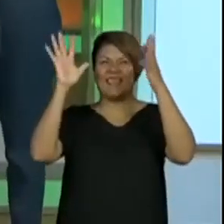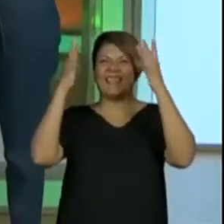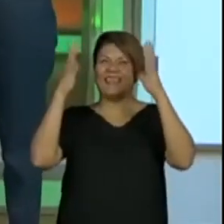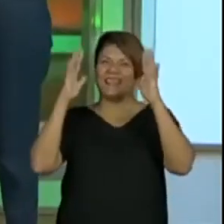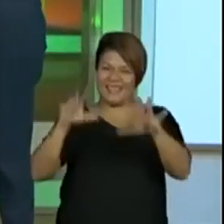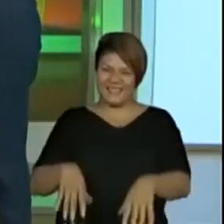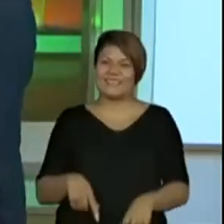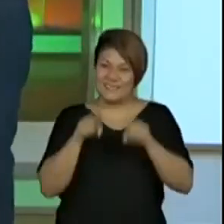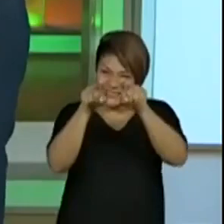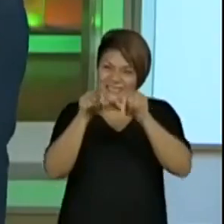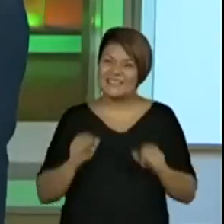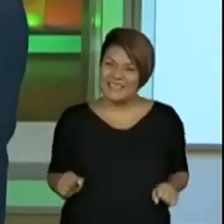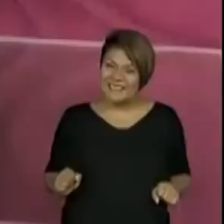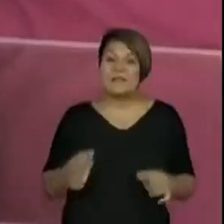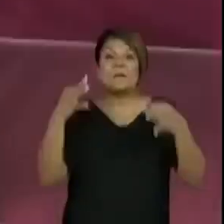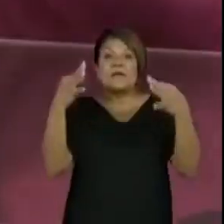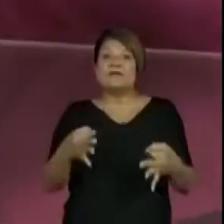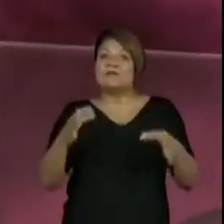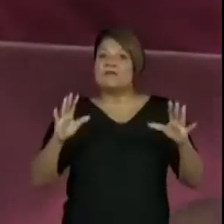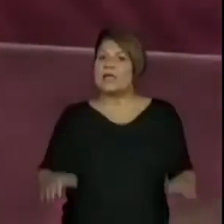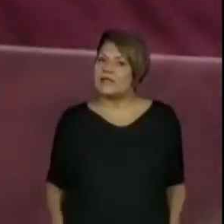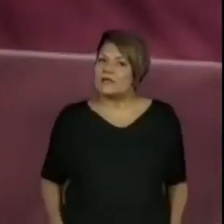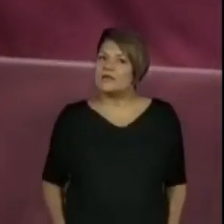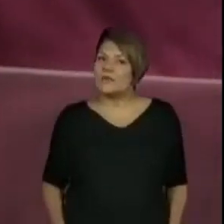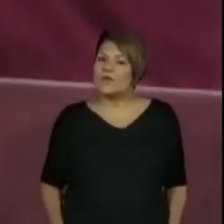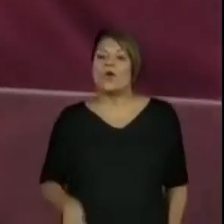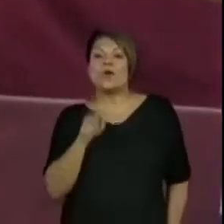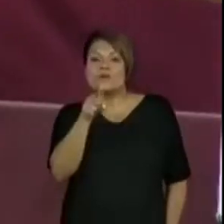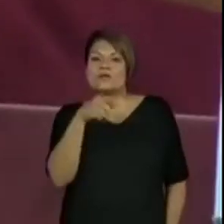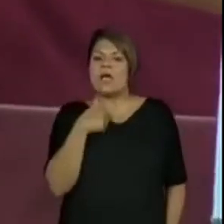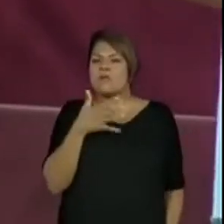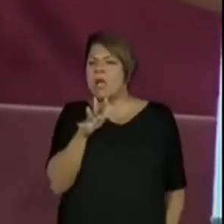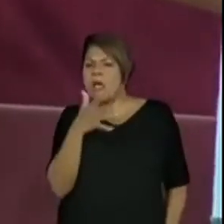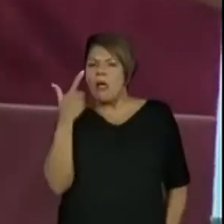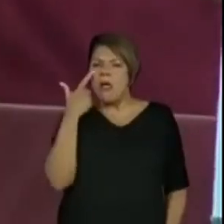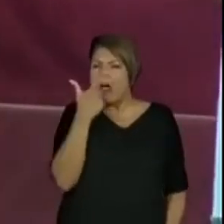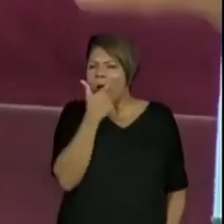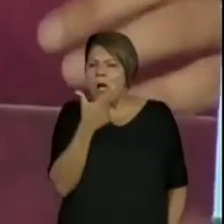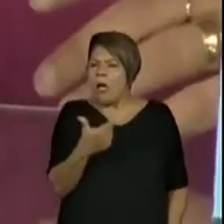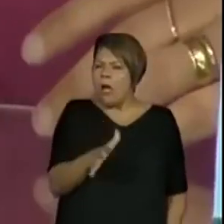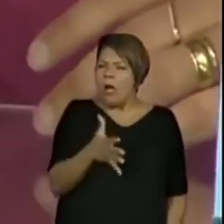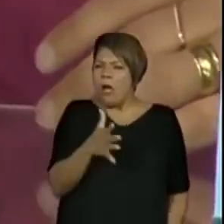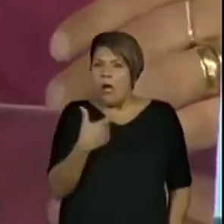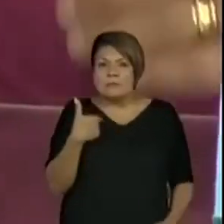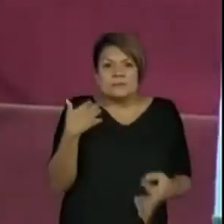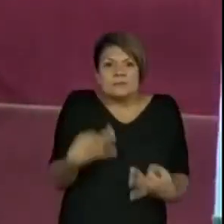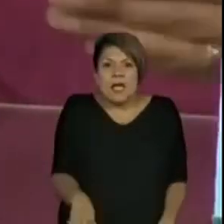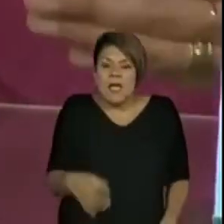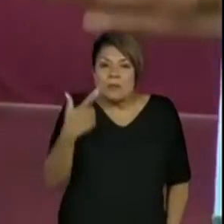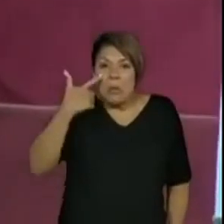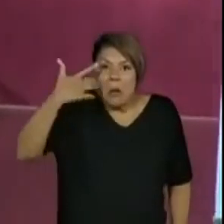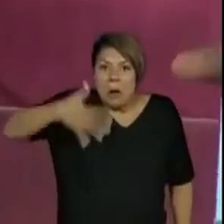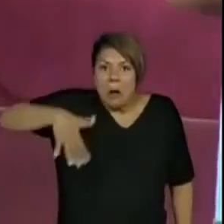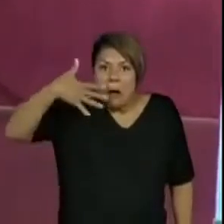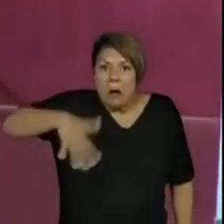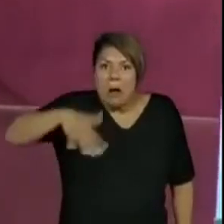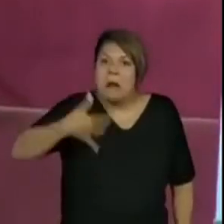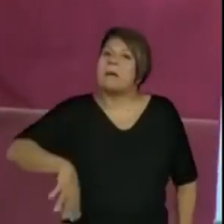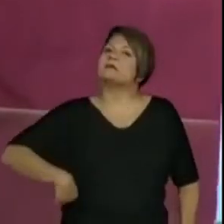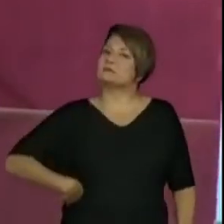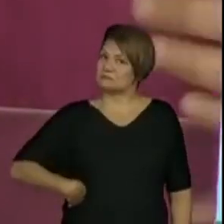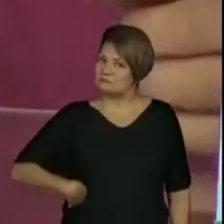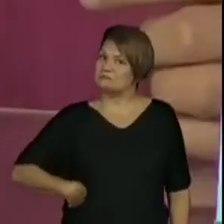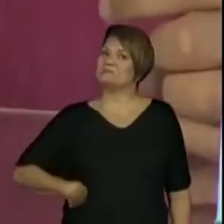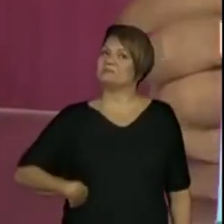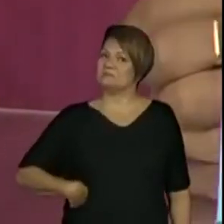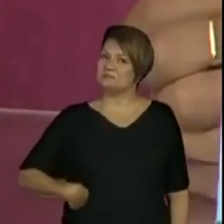vocês. Maravilha. 15, perfeito. Então, vocês estimaram, né? Nós tínhamos três possibilidades, 15, 12,